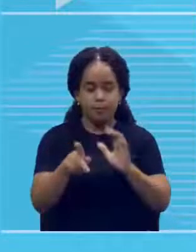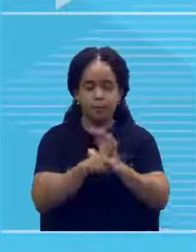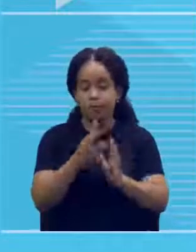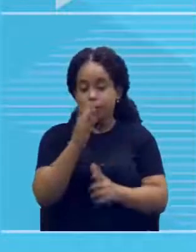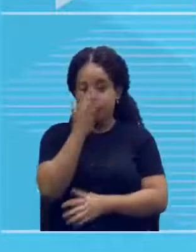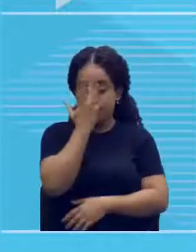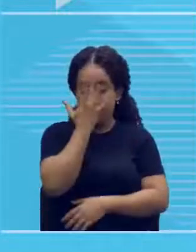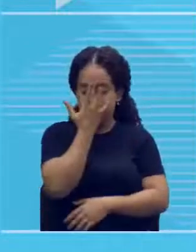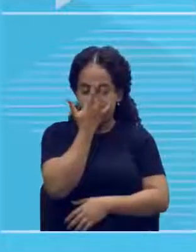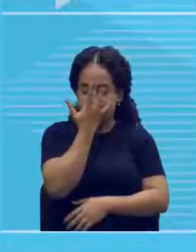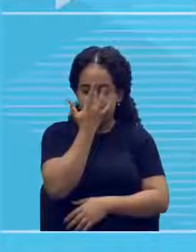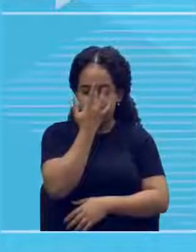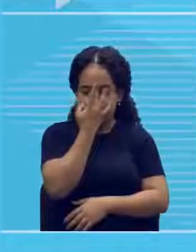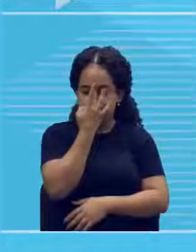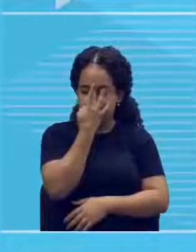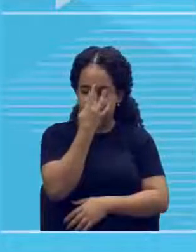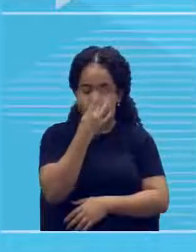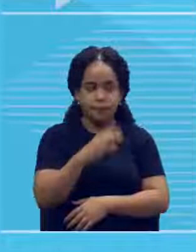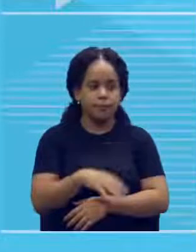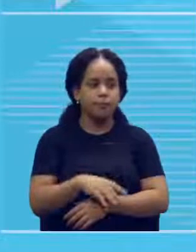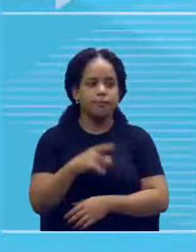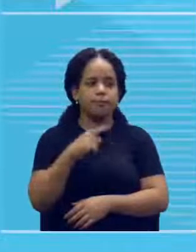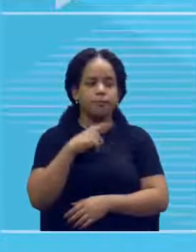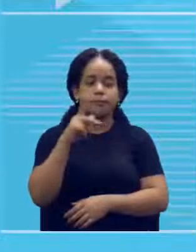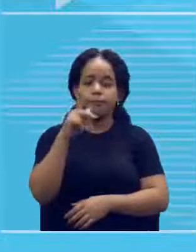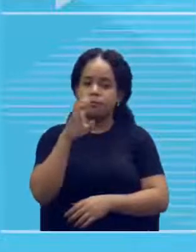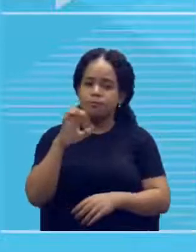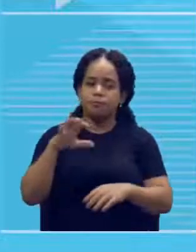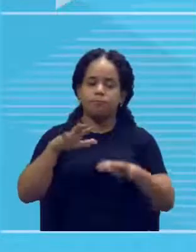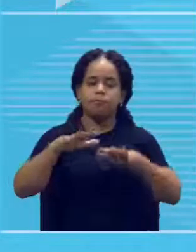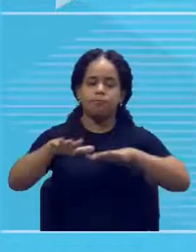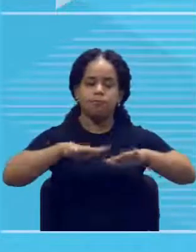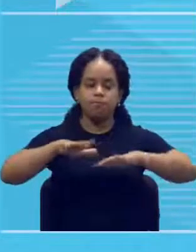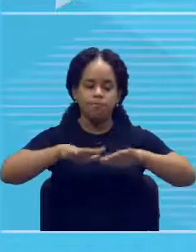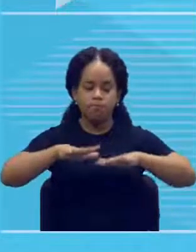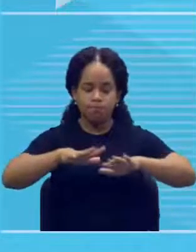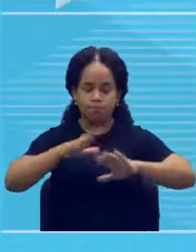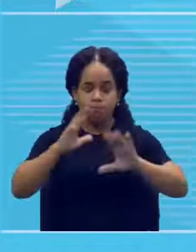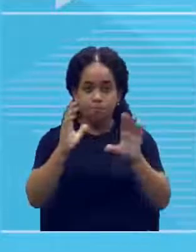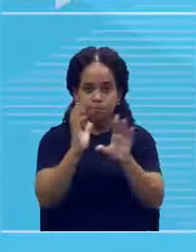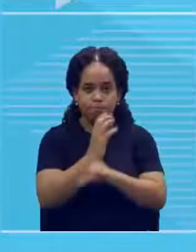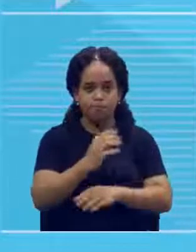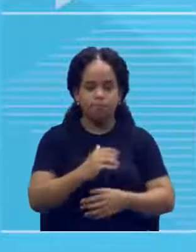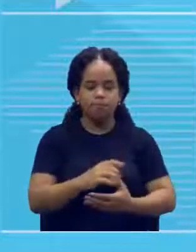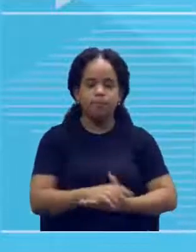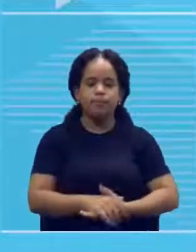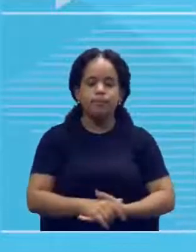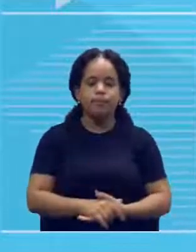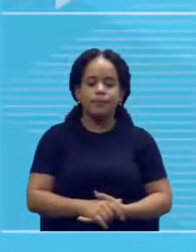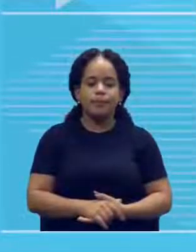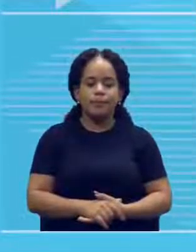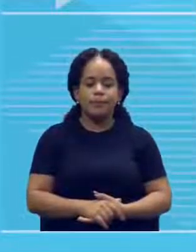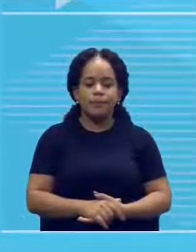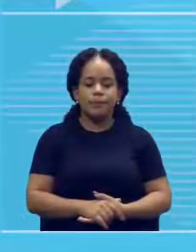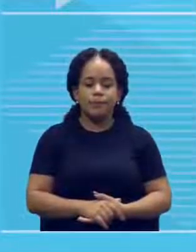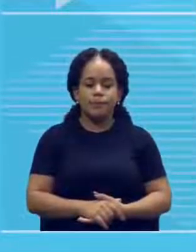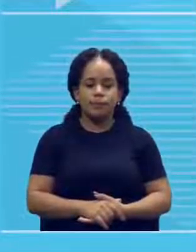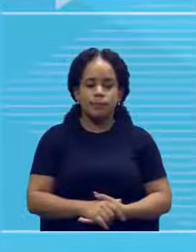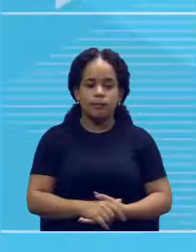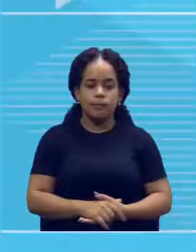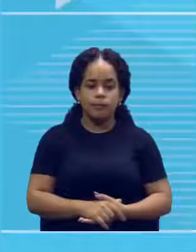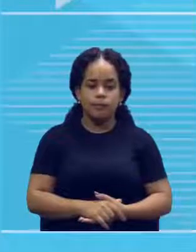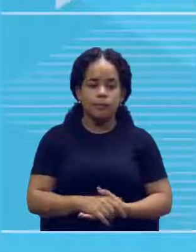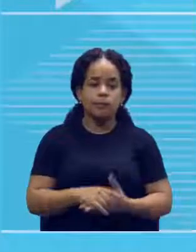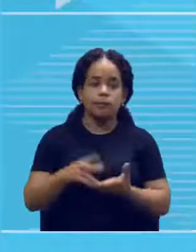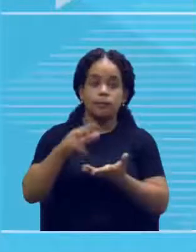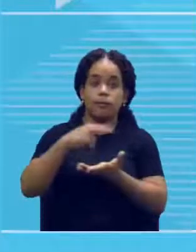indiana, né, mexe pés, mexe ombros, né, mexe as mãos. A dança